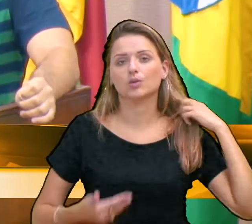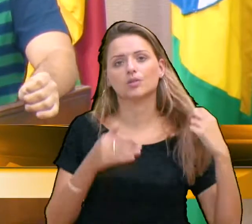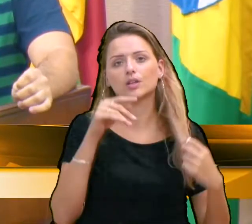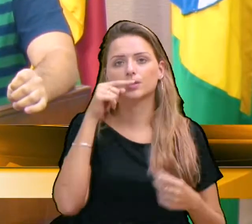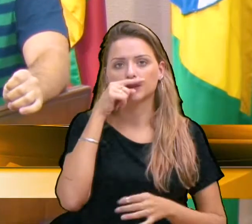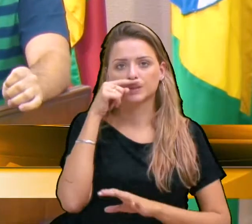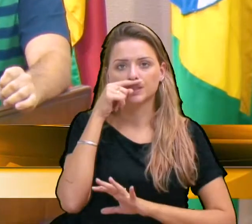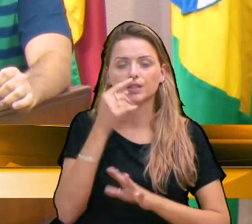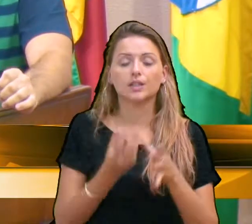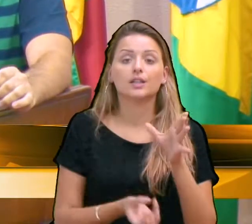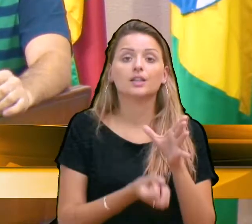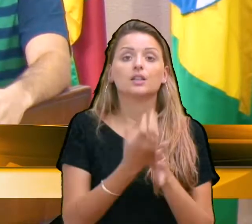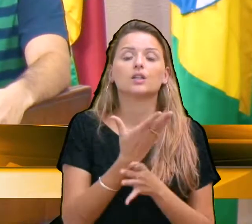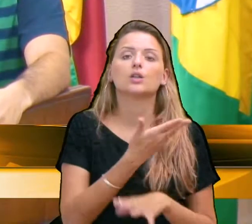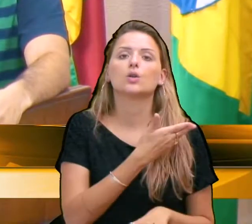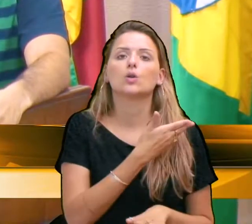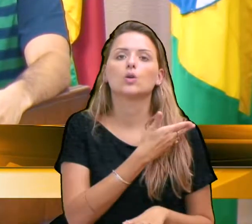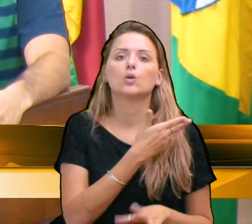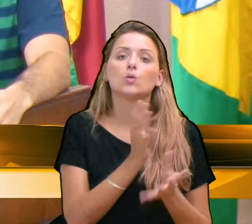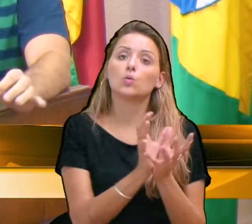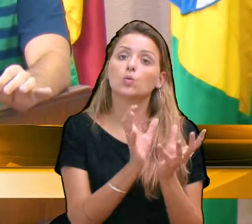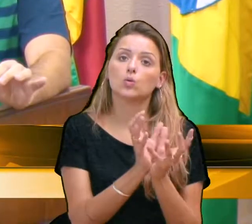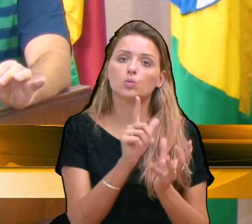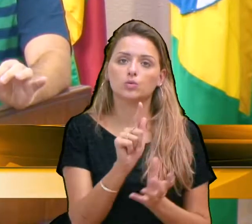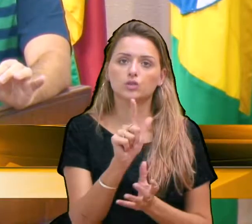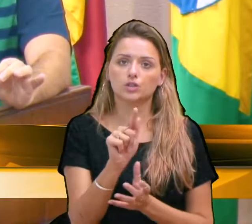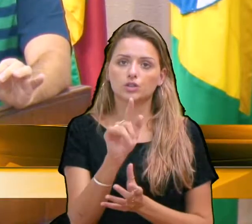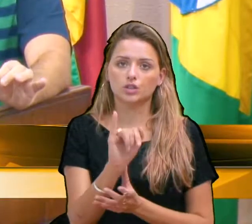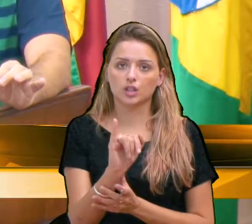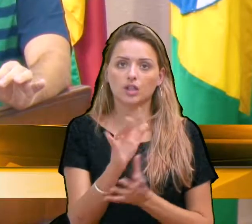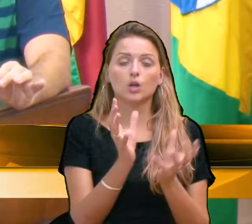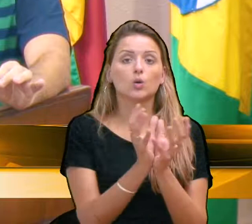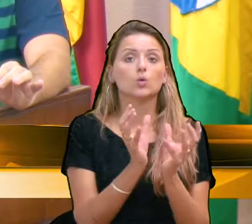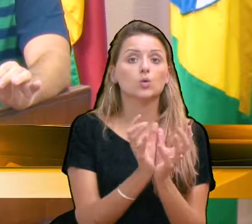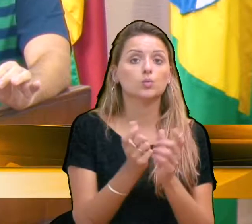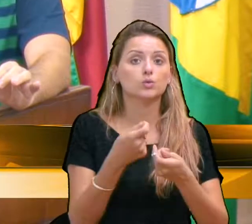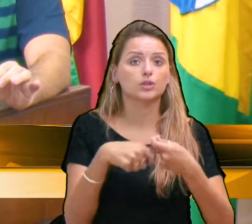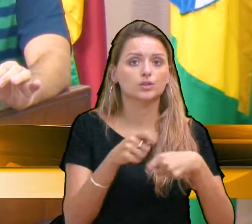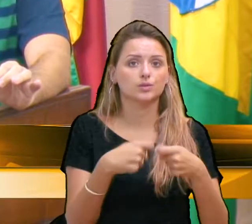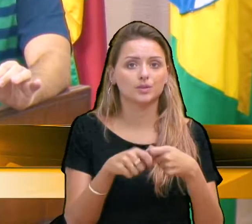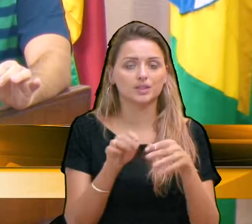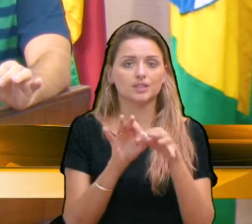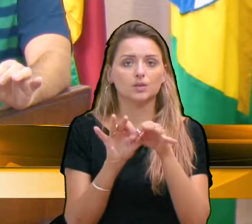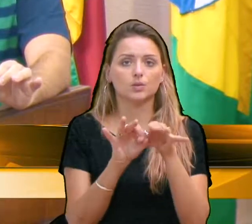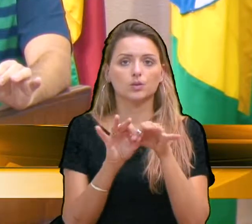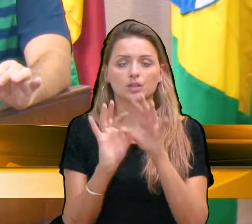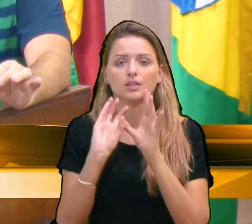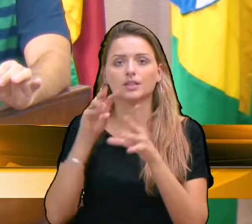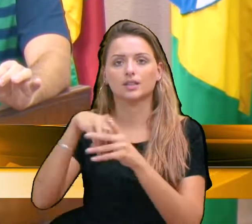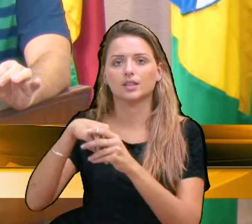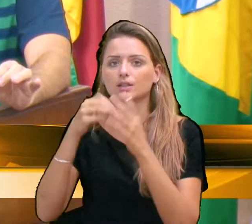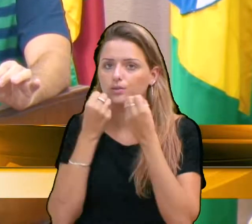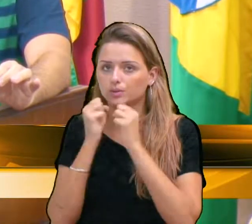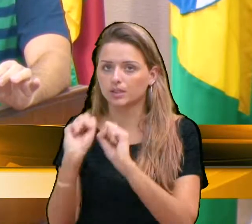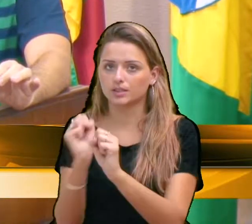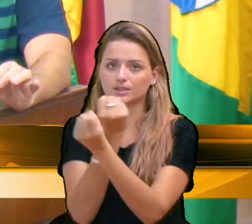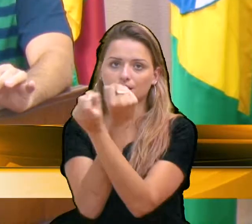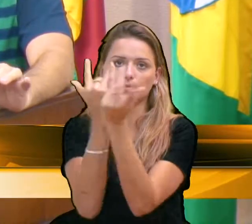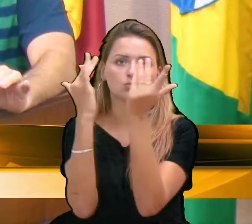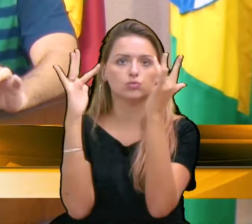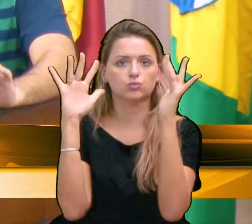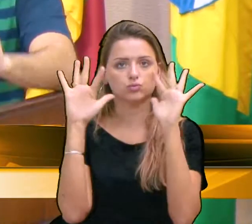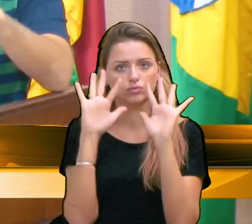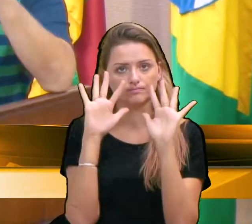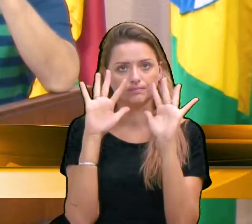foi criado um grupo, o GGI, que é o Grupo de Gestão Integrada, que é lá na Secretaria do Meio Ambiente. Na